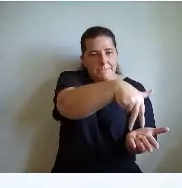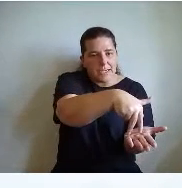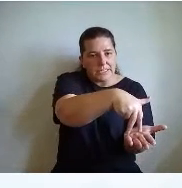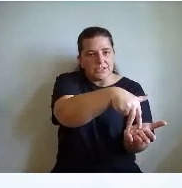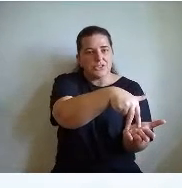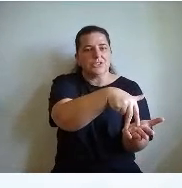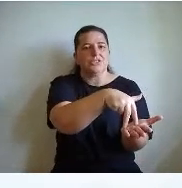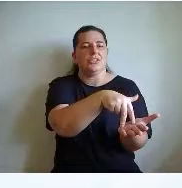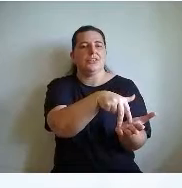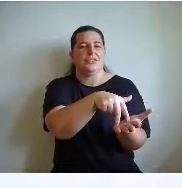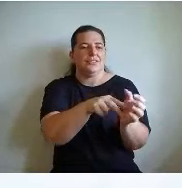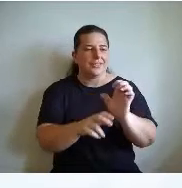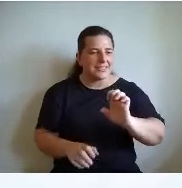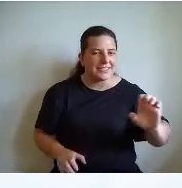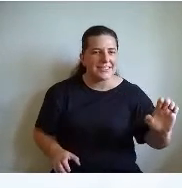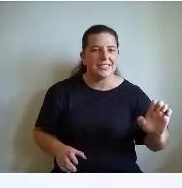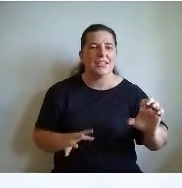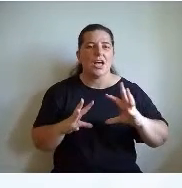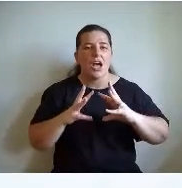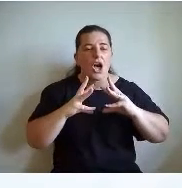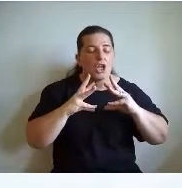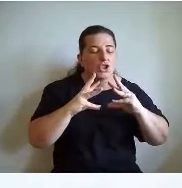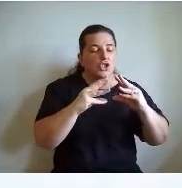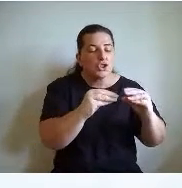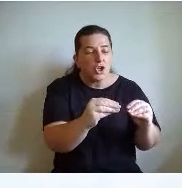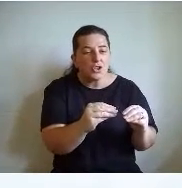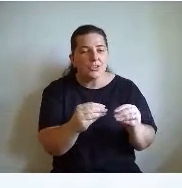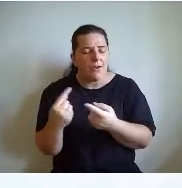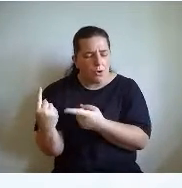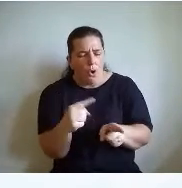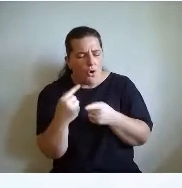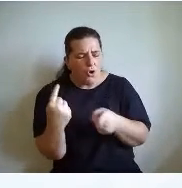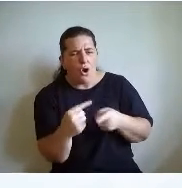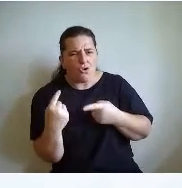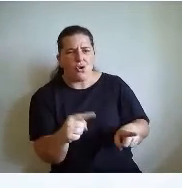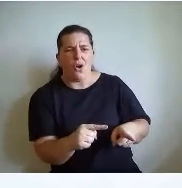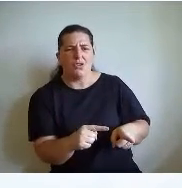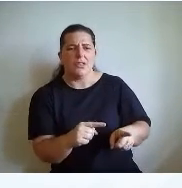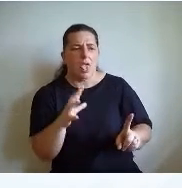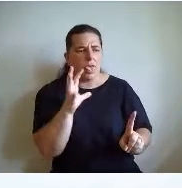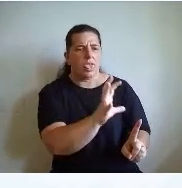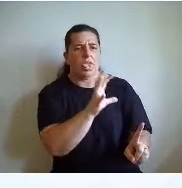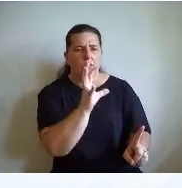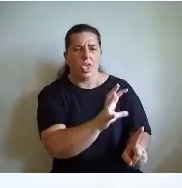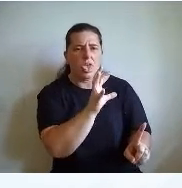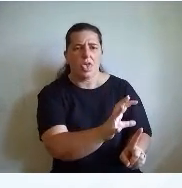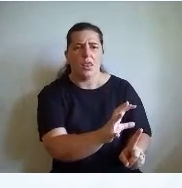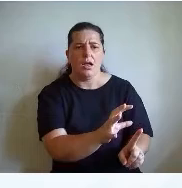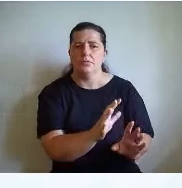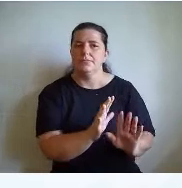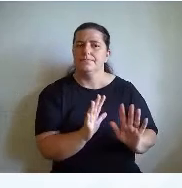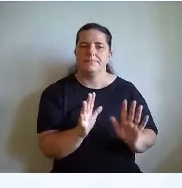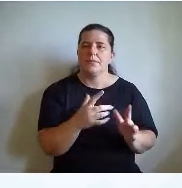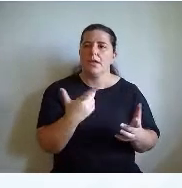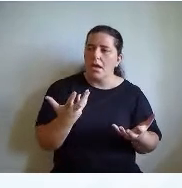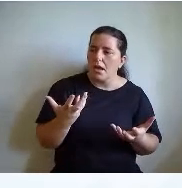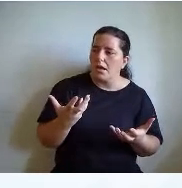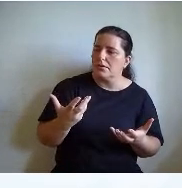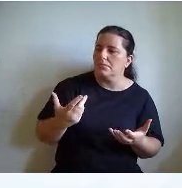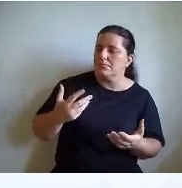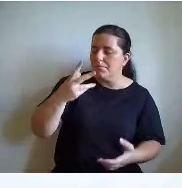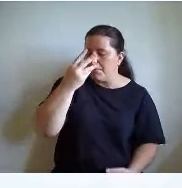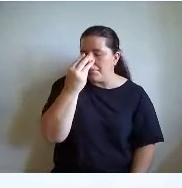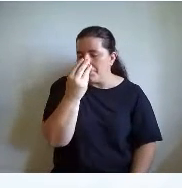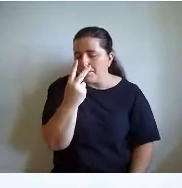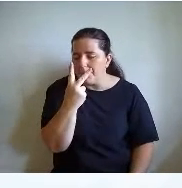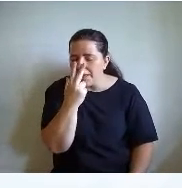todo o ataque às organizações que pensam, né, um desenho, que querem debater um país, foi colocado